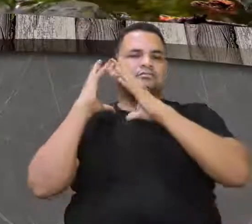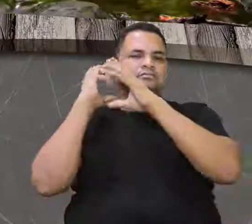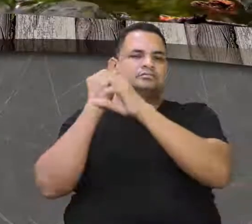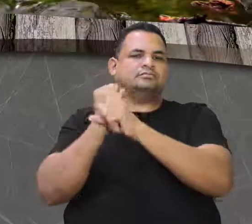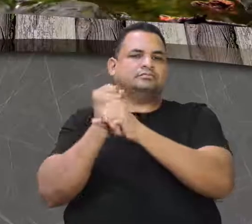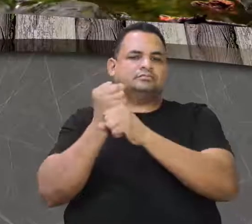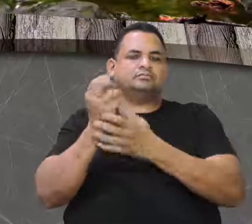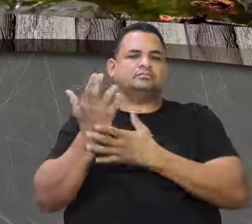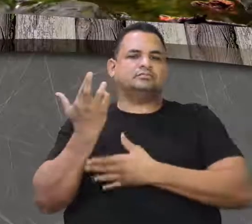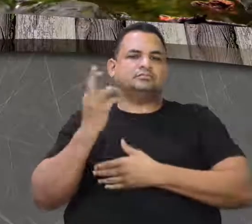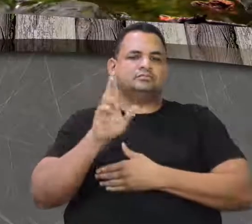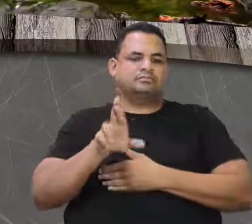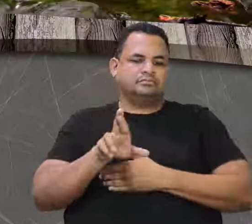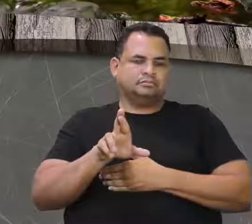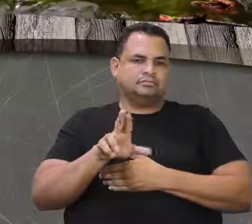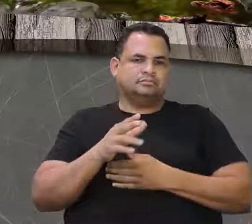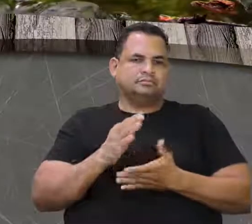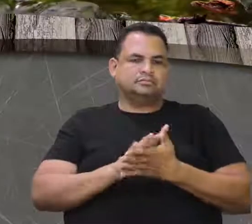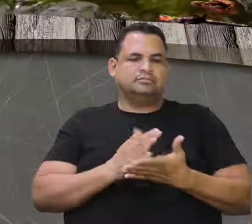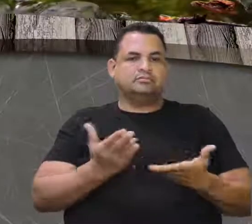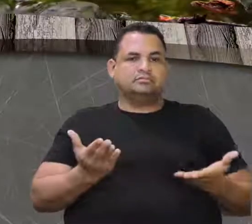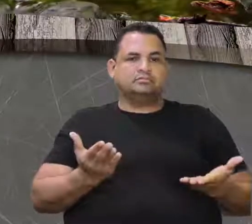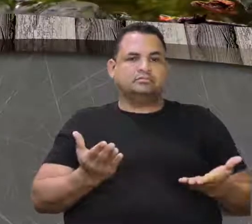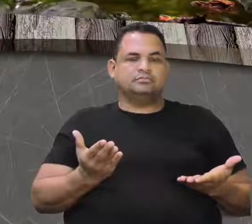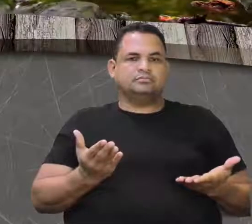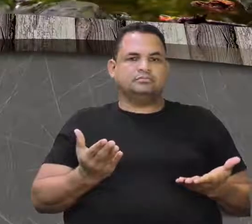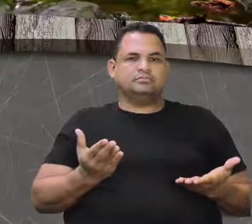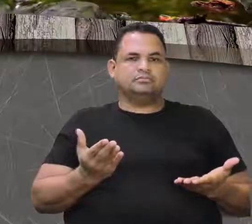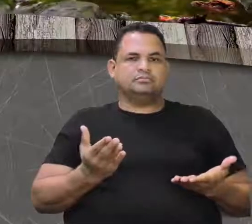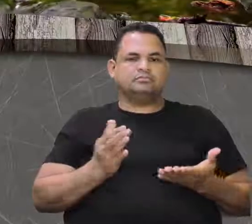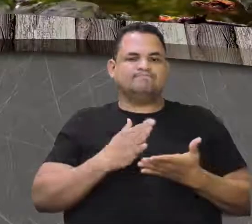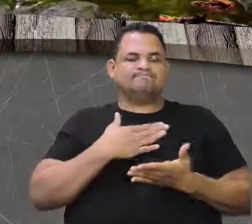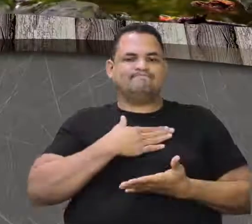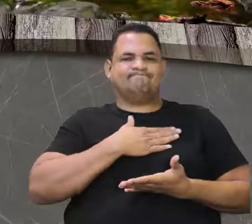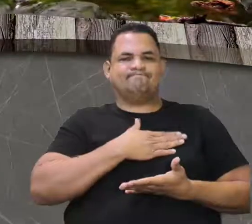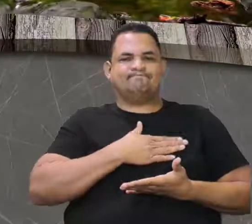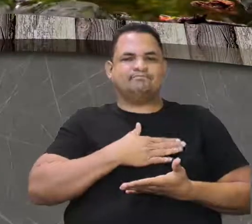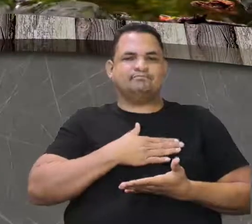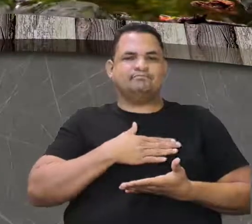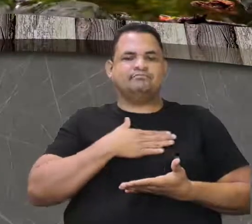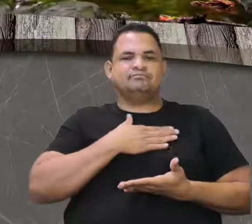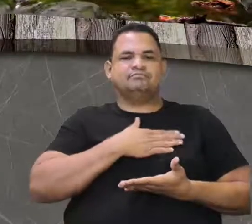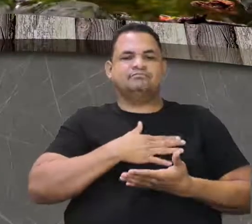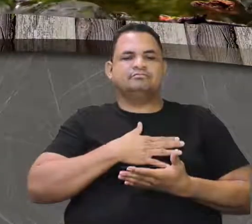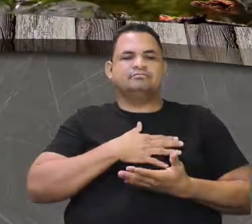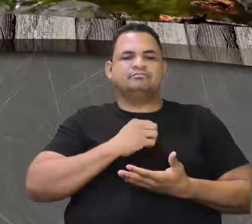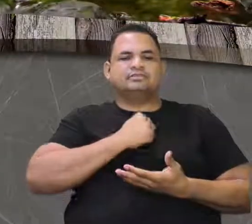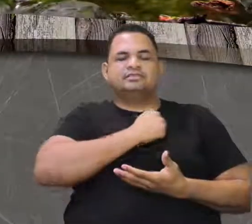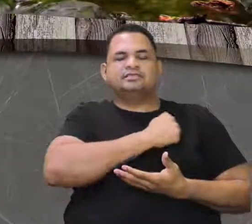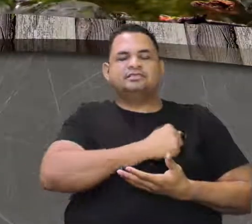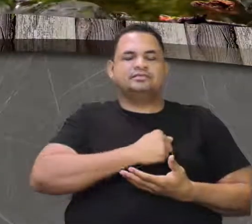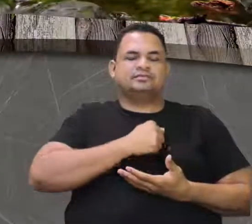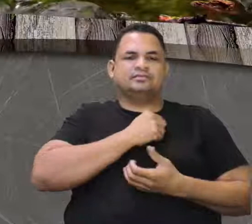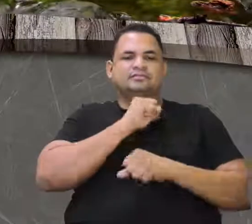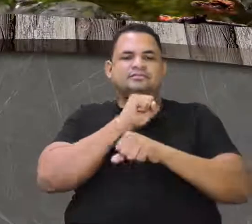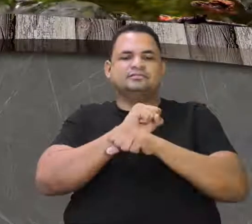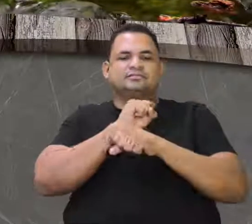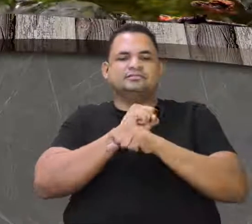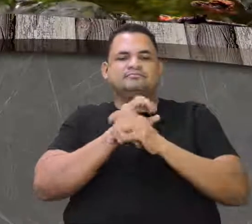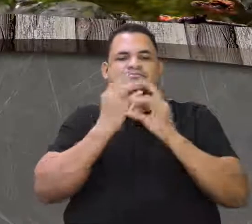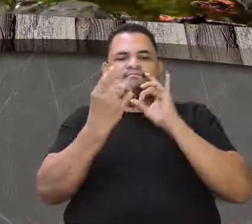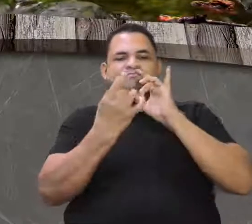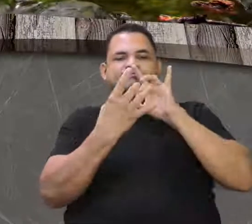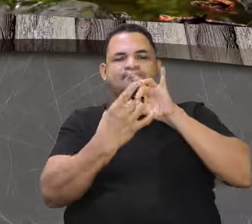da recuperação, galera. Com gostinho de saudade, a gente vai ficar aguardando aquele feedback,